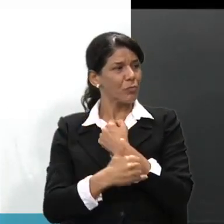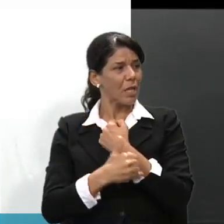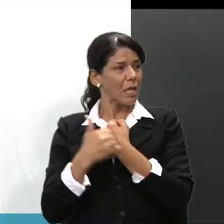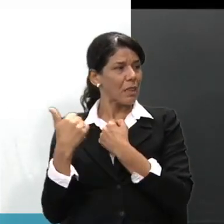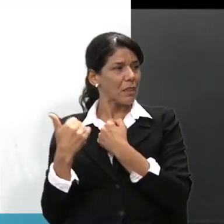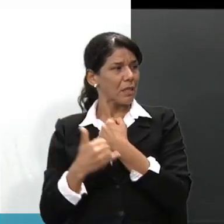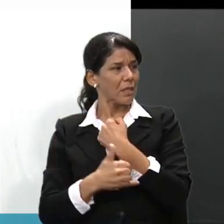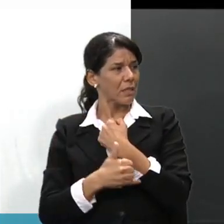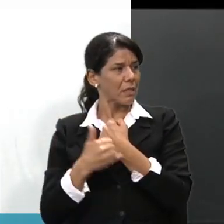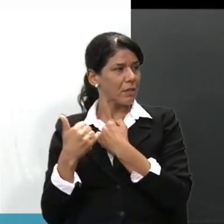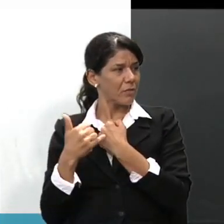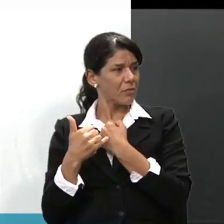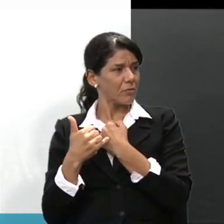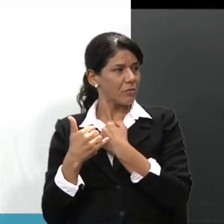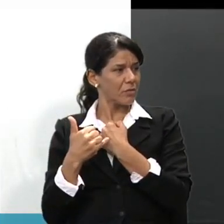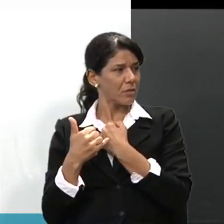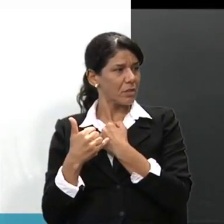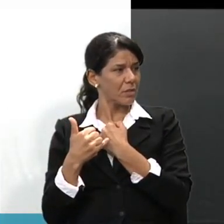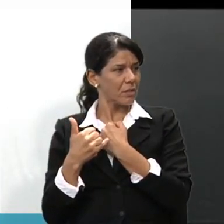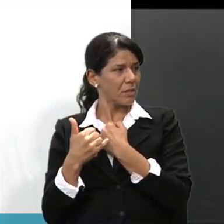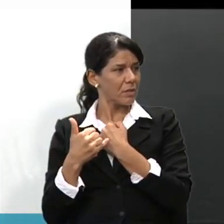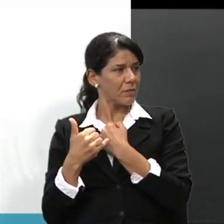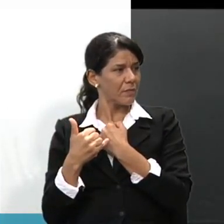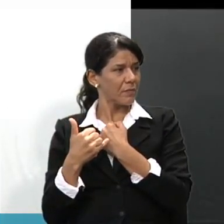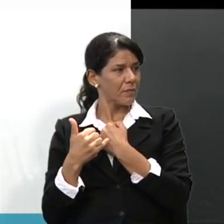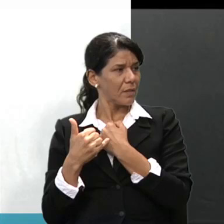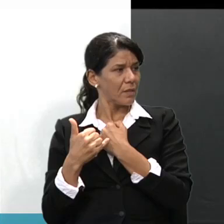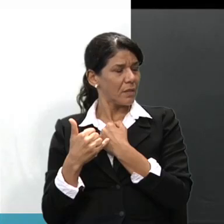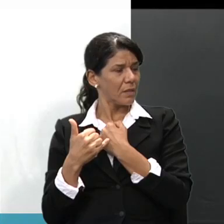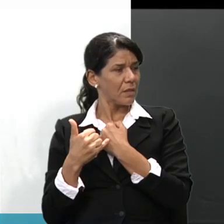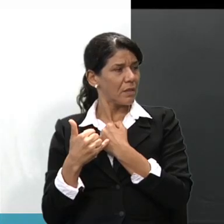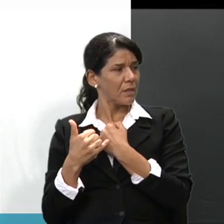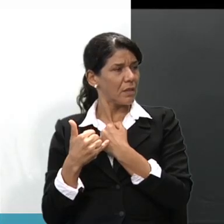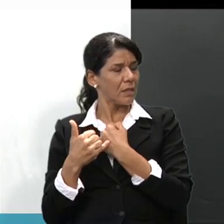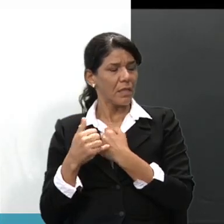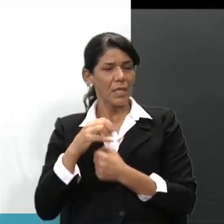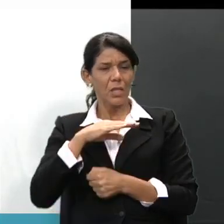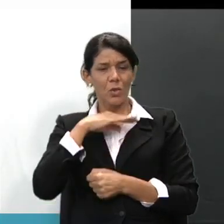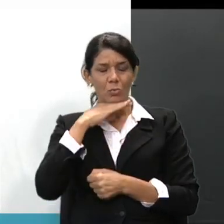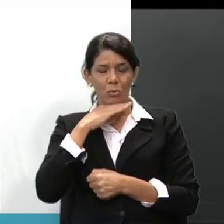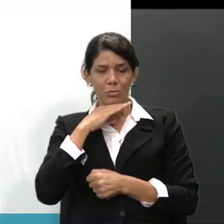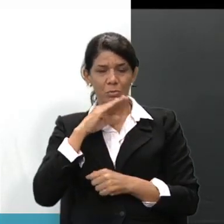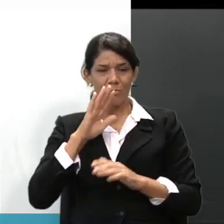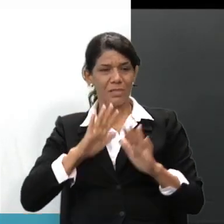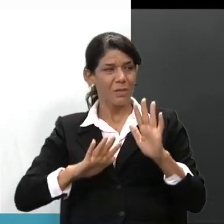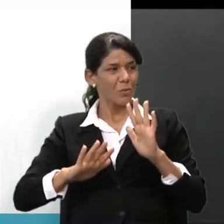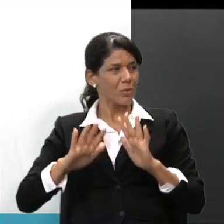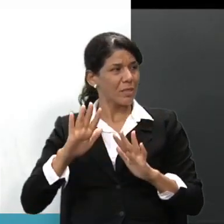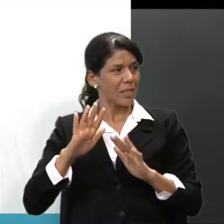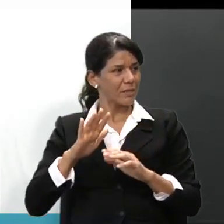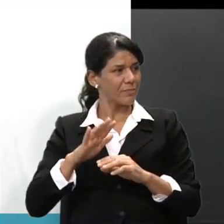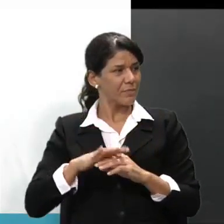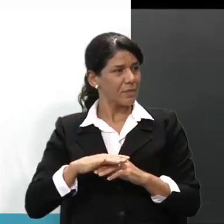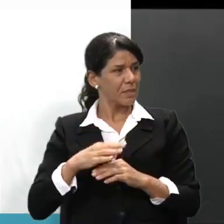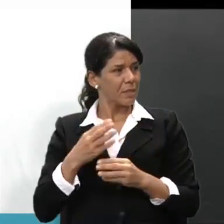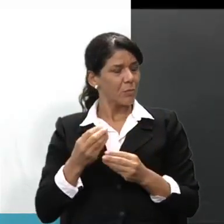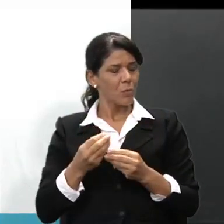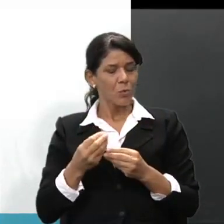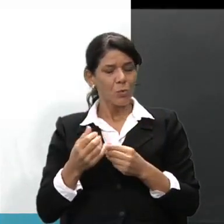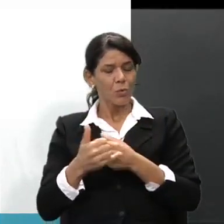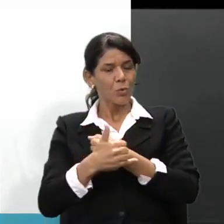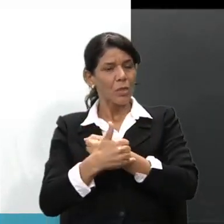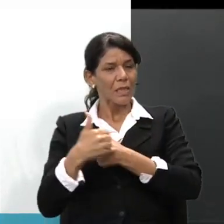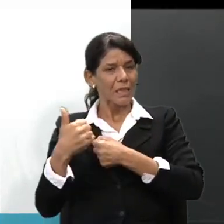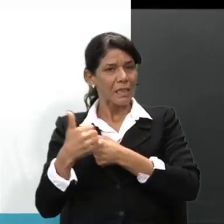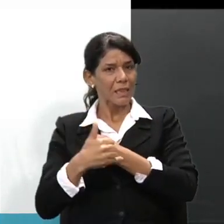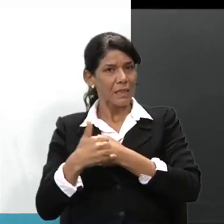região aqui sacral e que vai para a região ali dos membros inferiores. Essa região tem muito nervo e